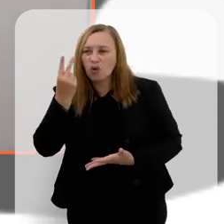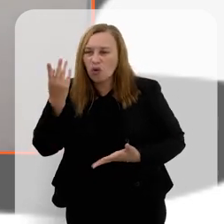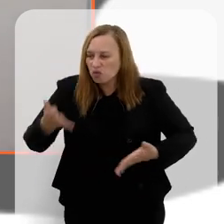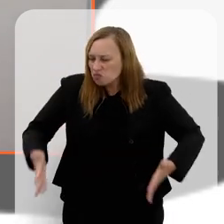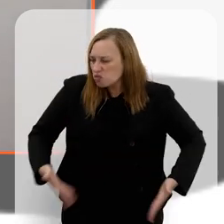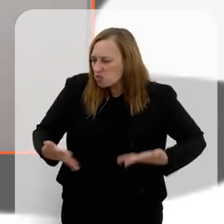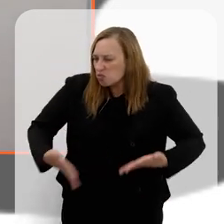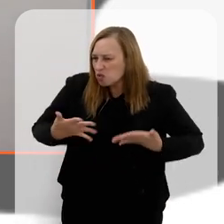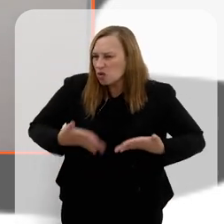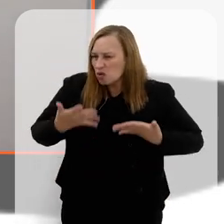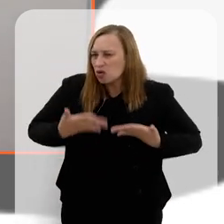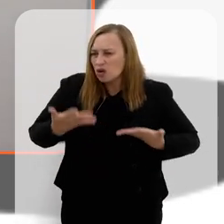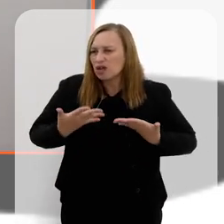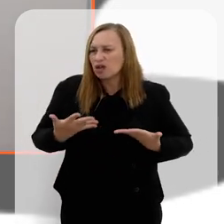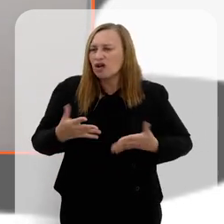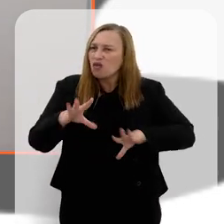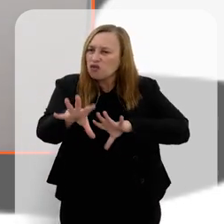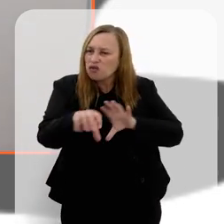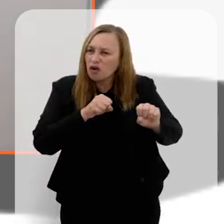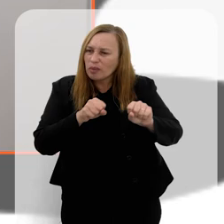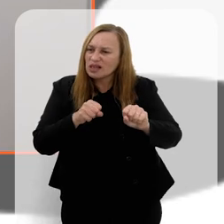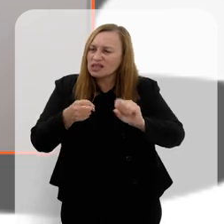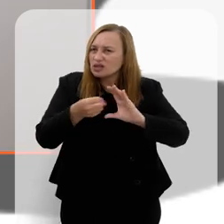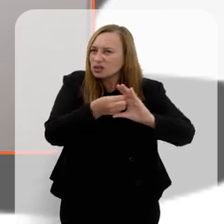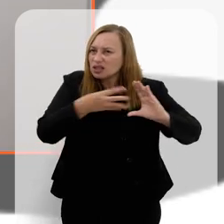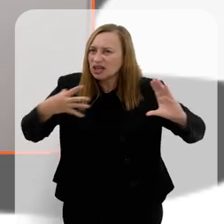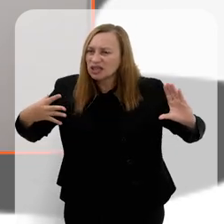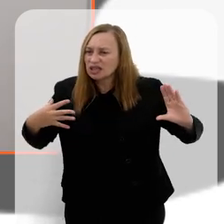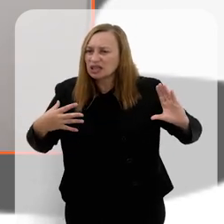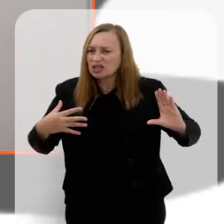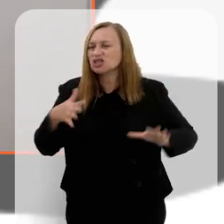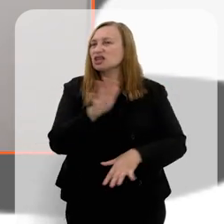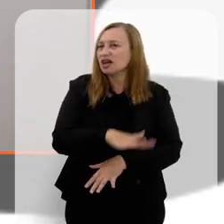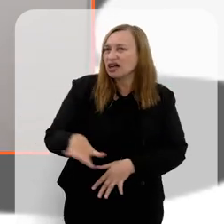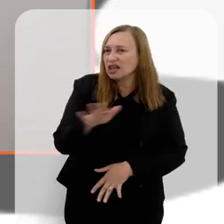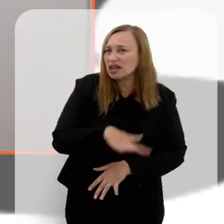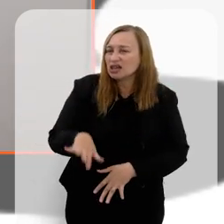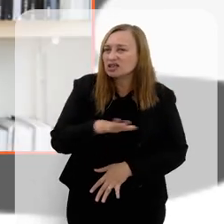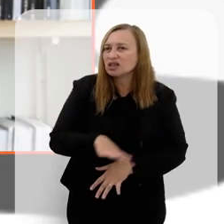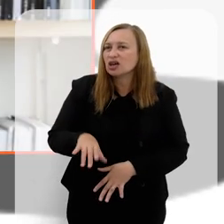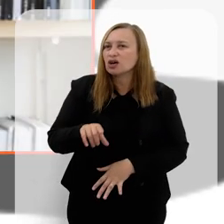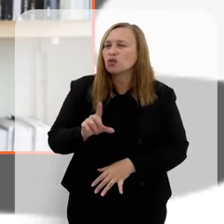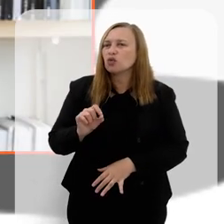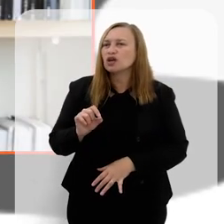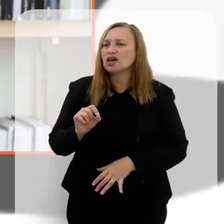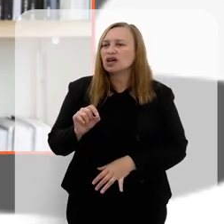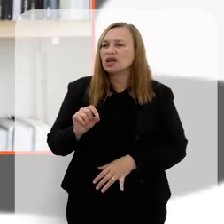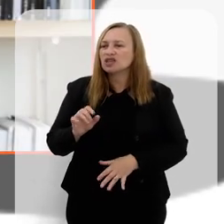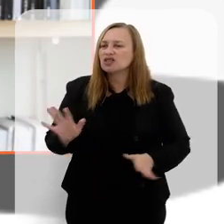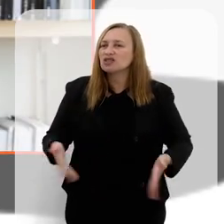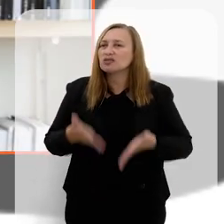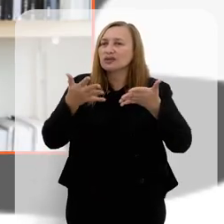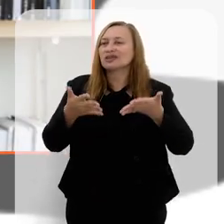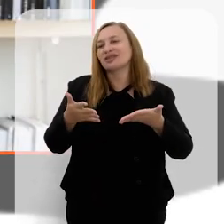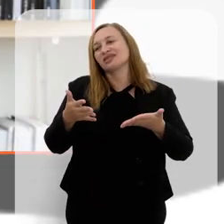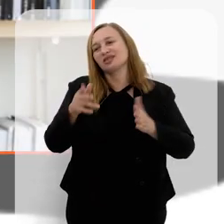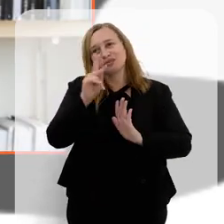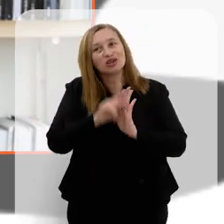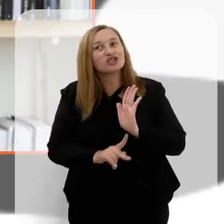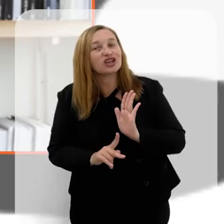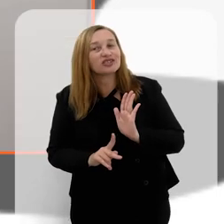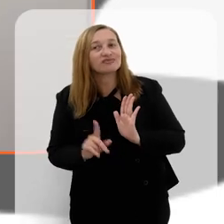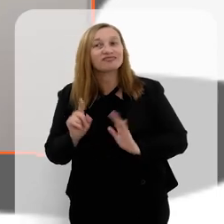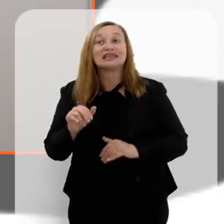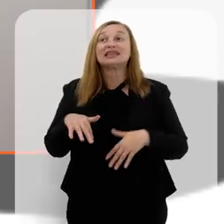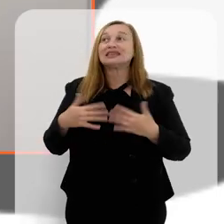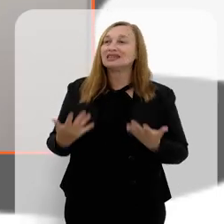para a autoestima, para a formação do caráter da pessoa, sabe? E o que que te move nesse projeto, Lilia? Pois